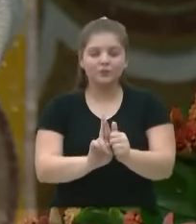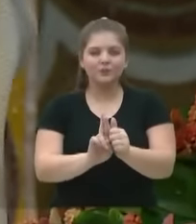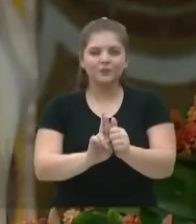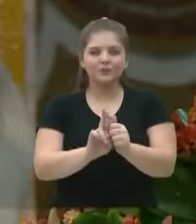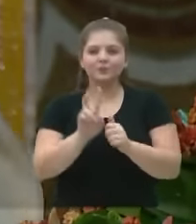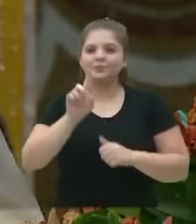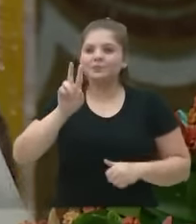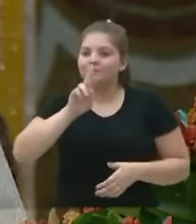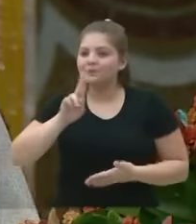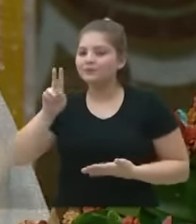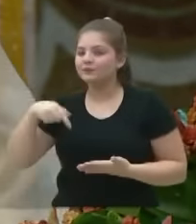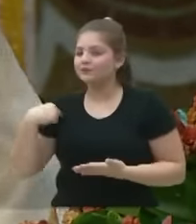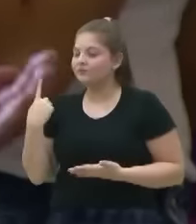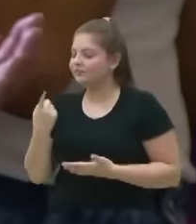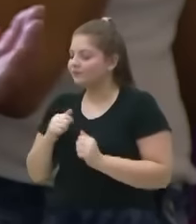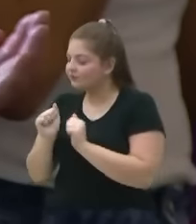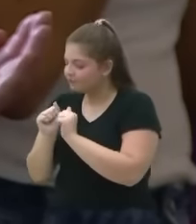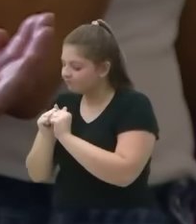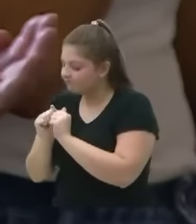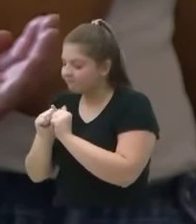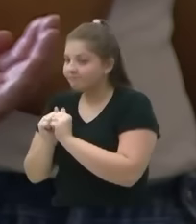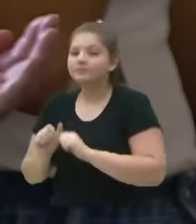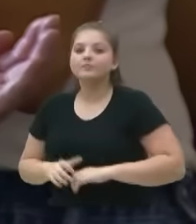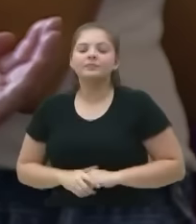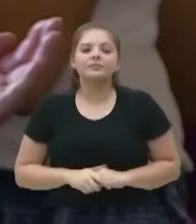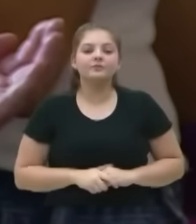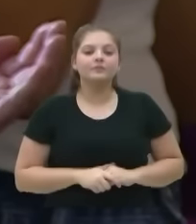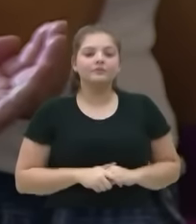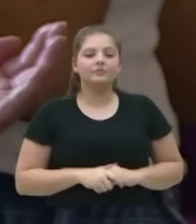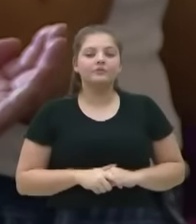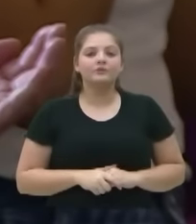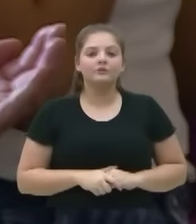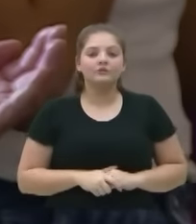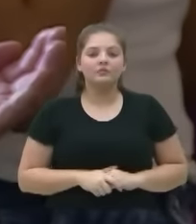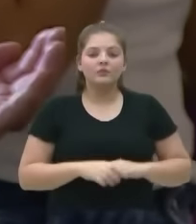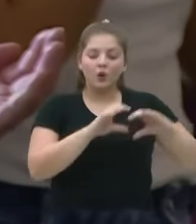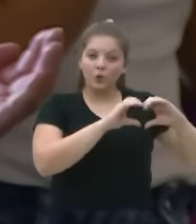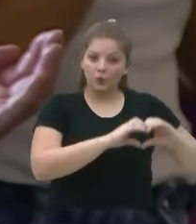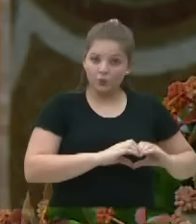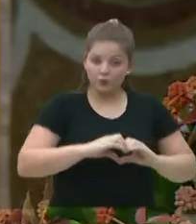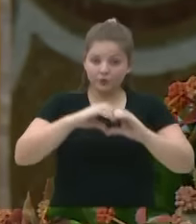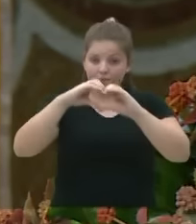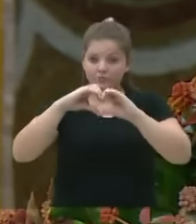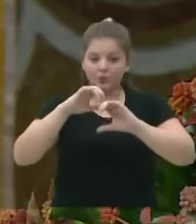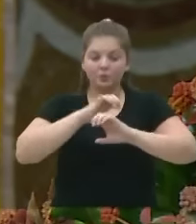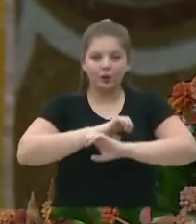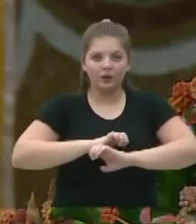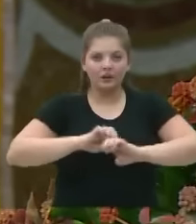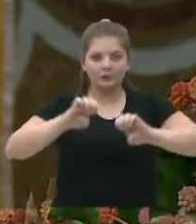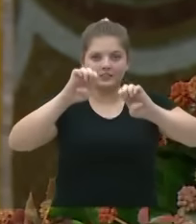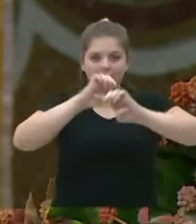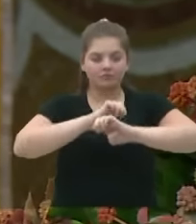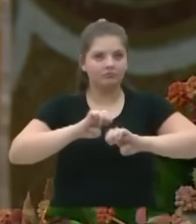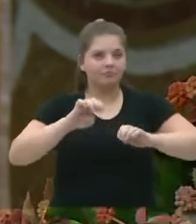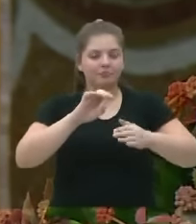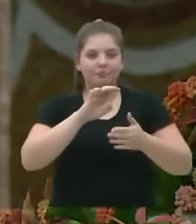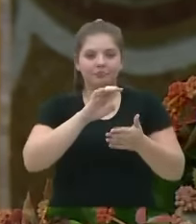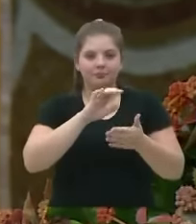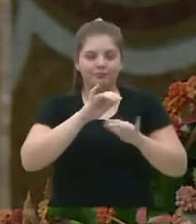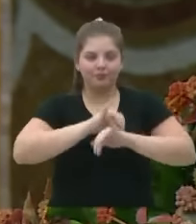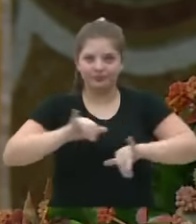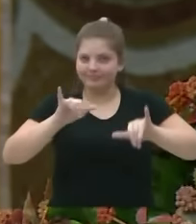Esteja convosco. Ele está dentro de nós. Proclamação do Evangelho de